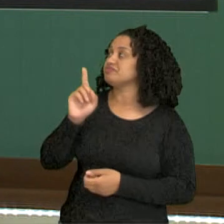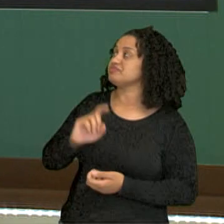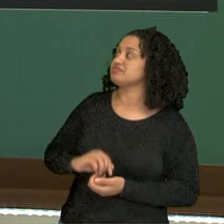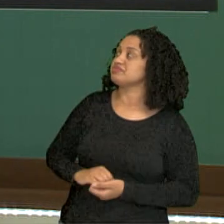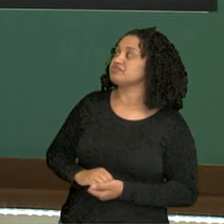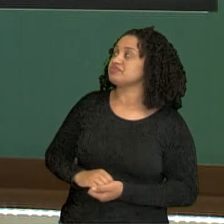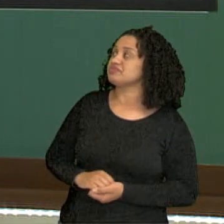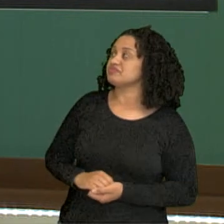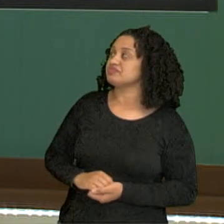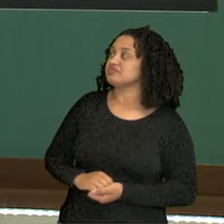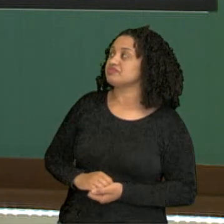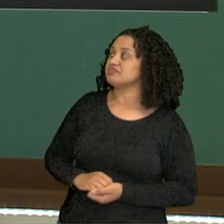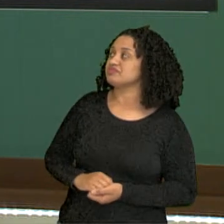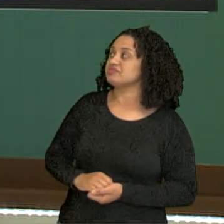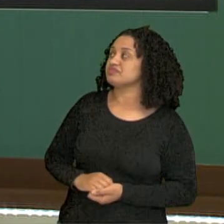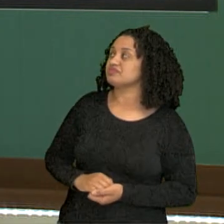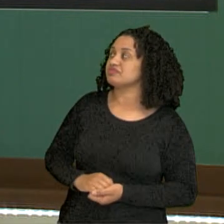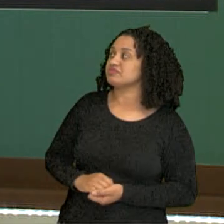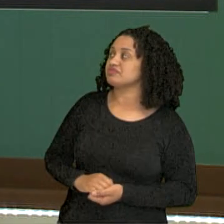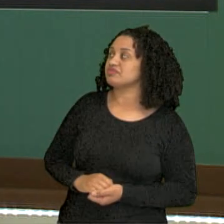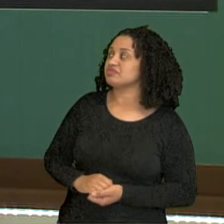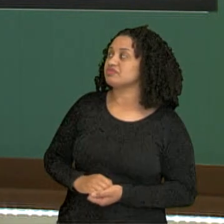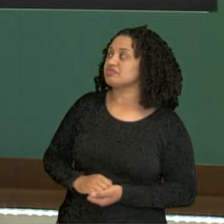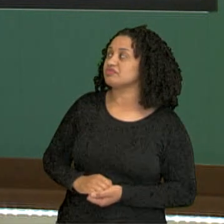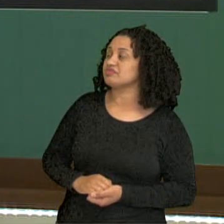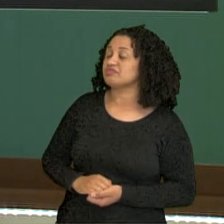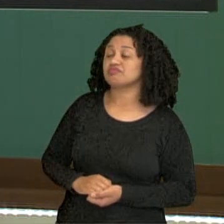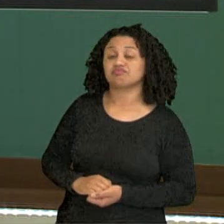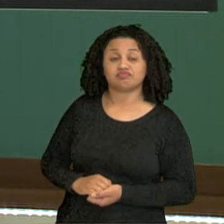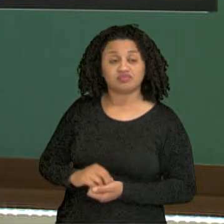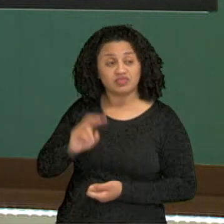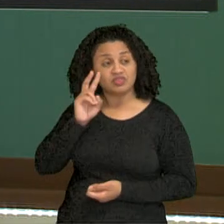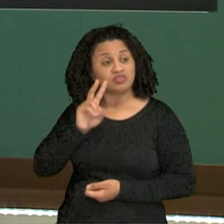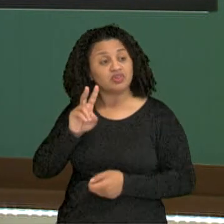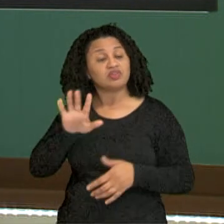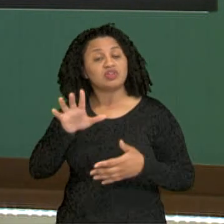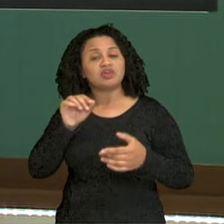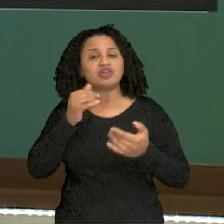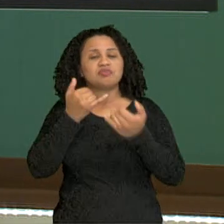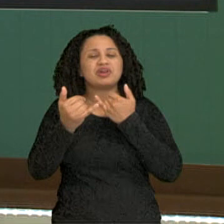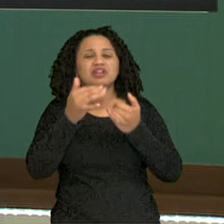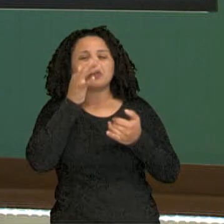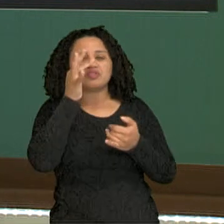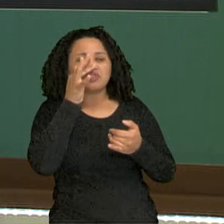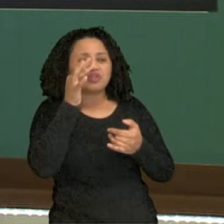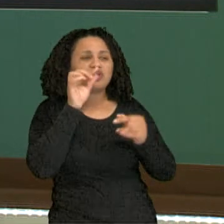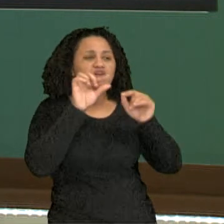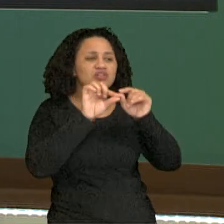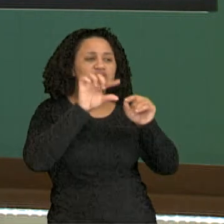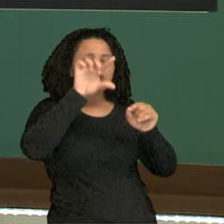mais ou menos uma flor, não era flor. É uma estrutura que nós chamamos de parte reprodutora. Olha